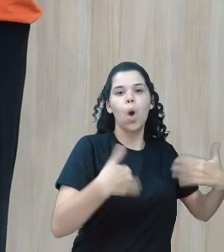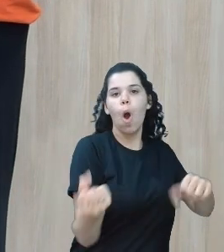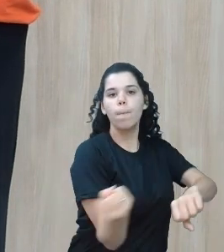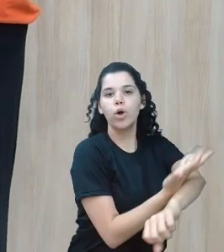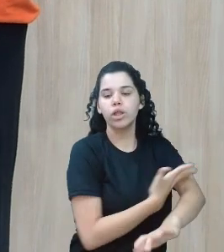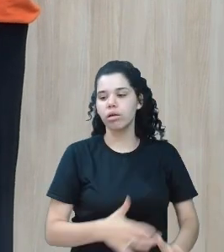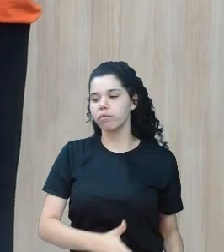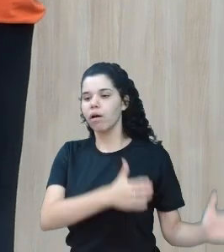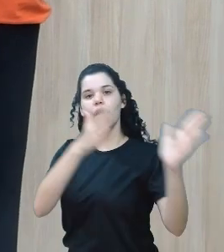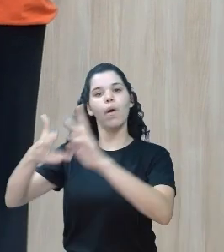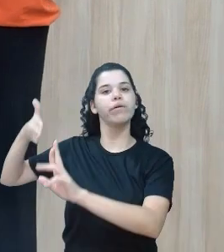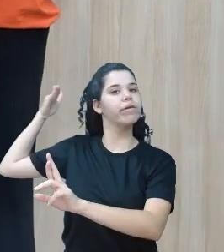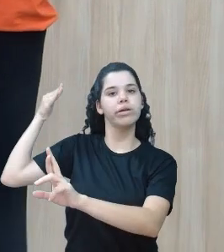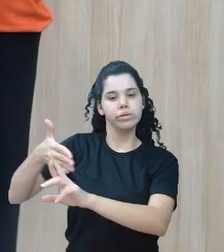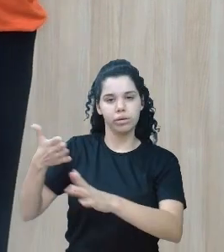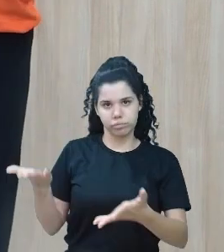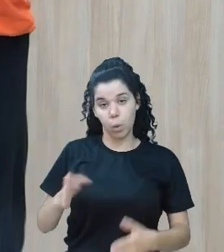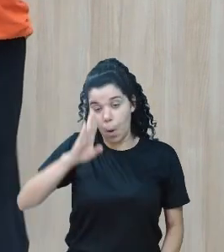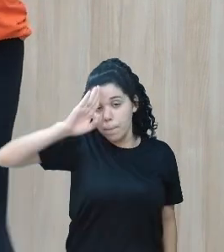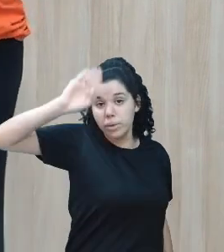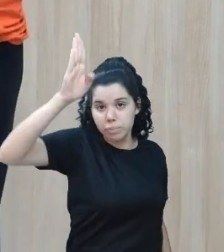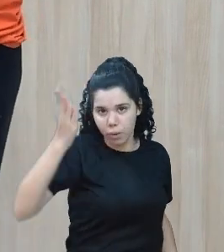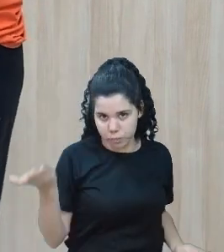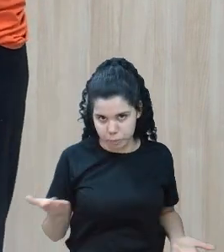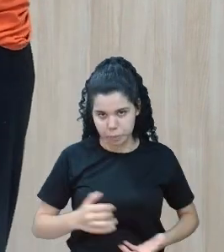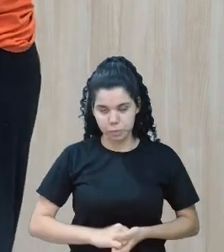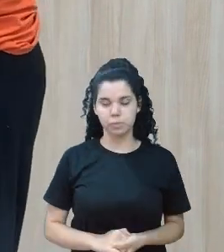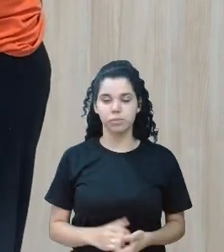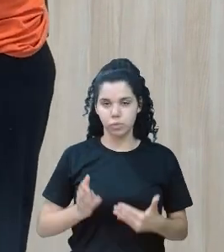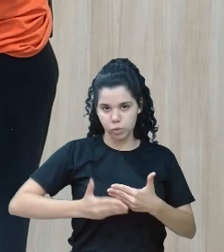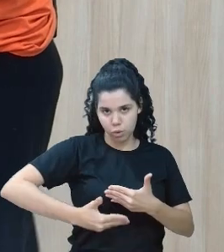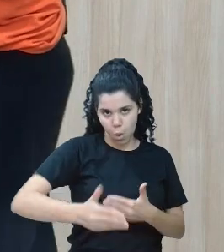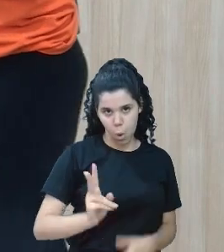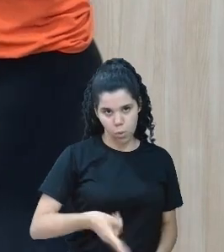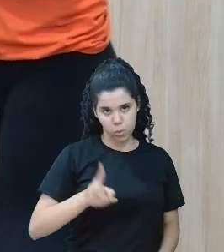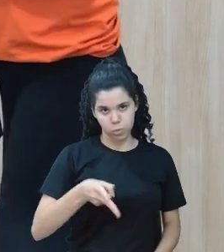ser prioritária, tá? Então, seguindo aqui.